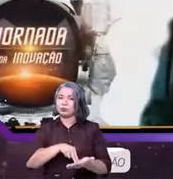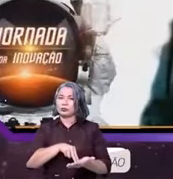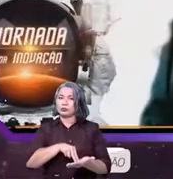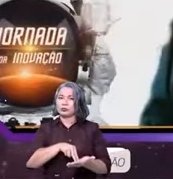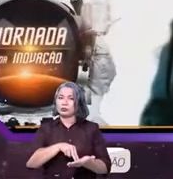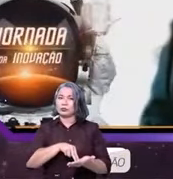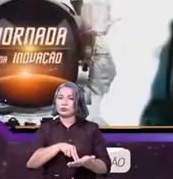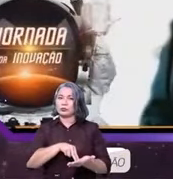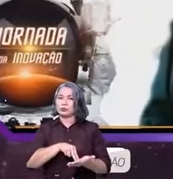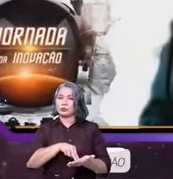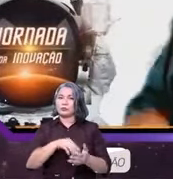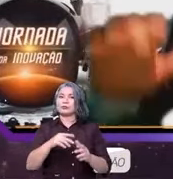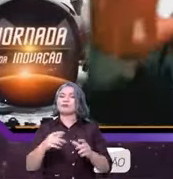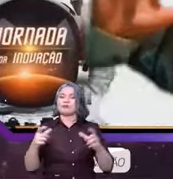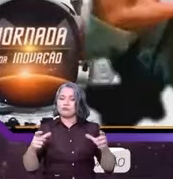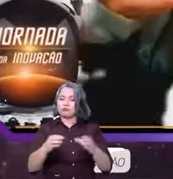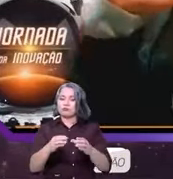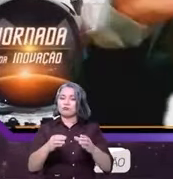Junte o time.